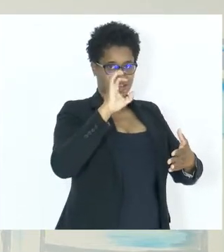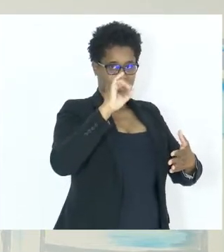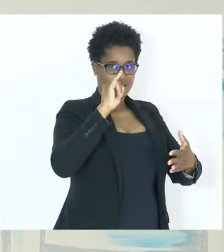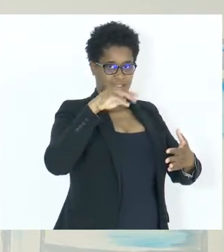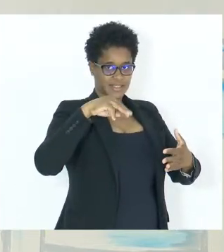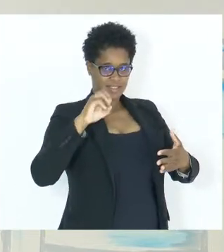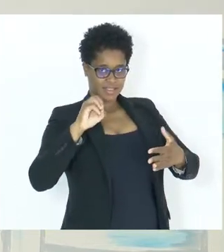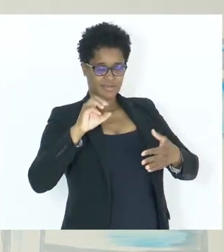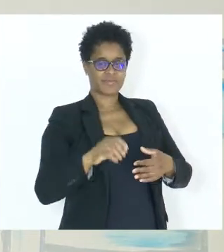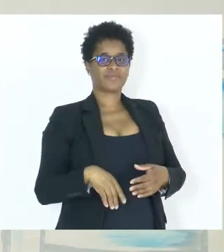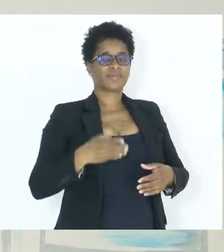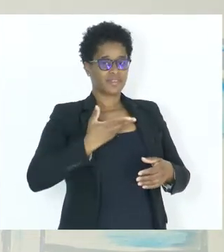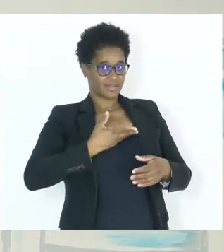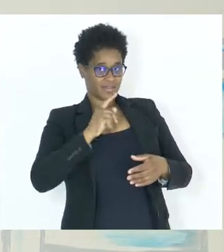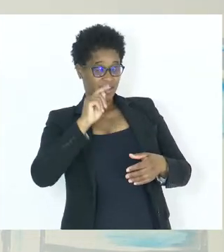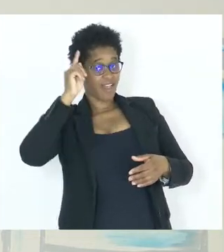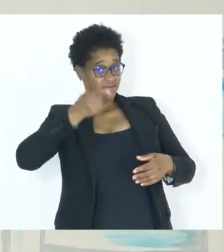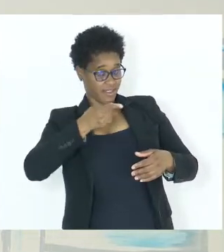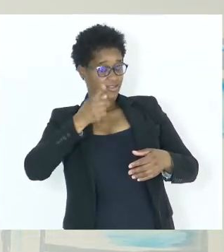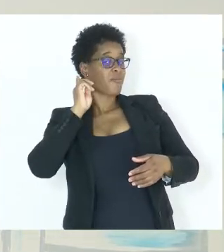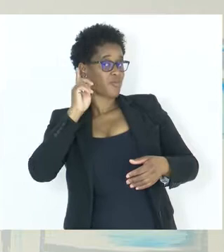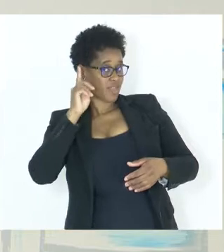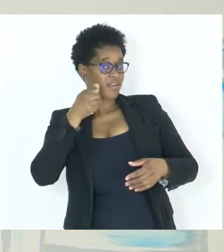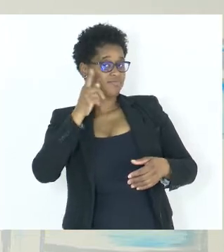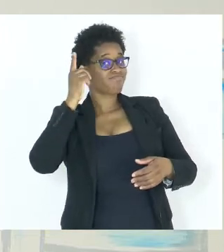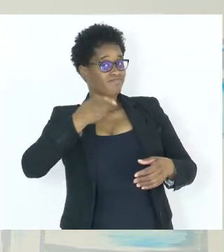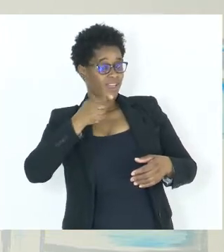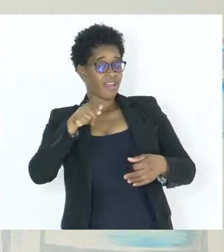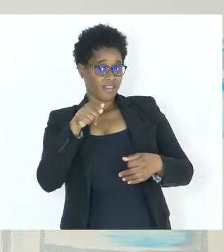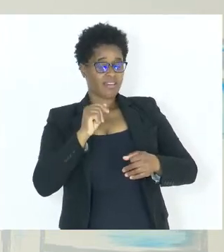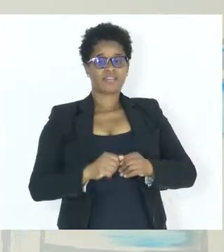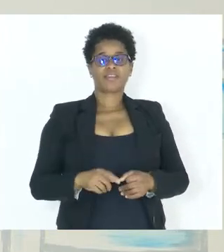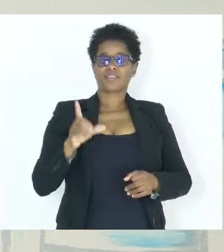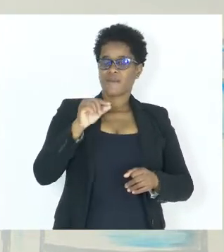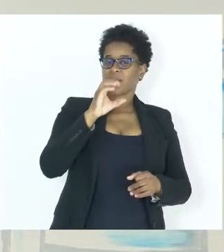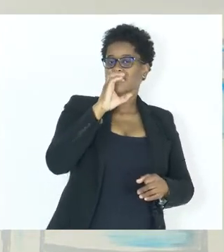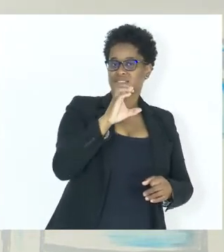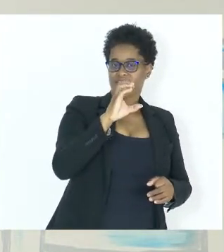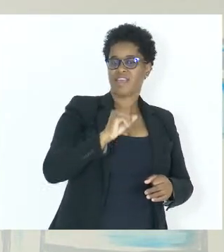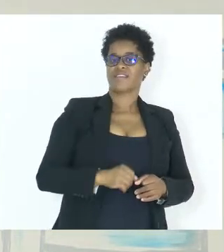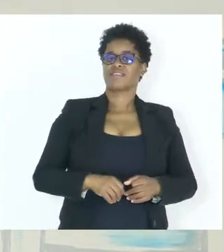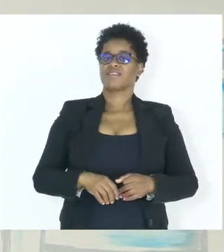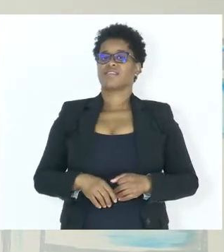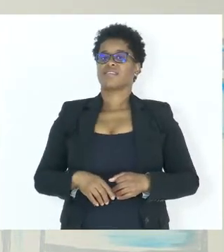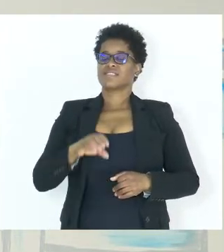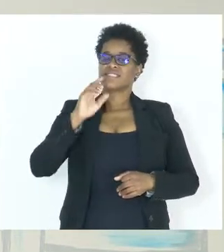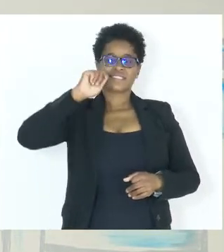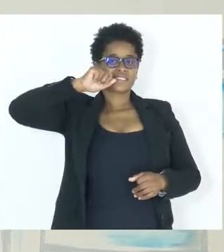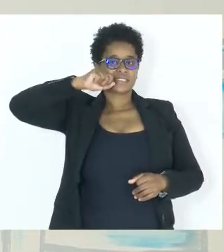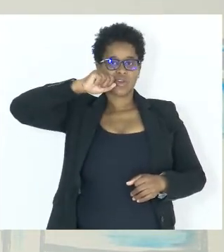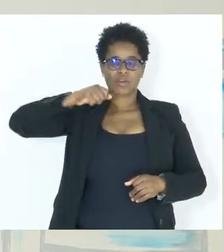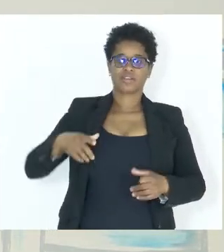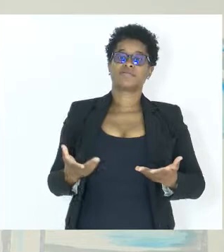D, e acento, também é importante colocar acento aqui, e C com C de cenoura,